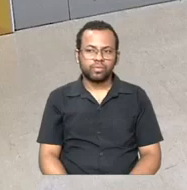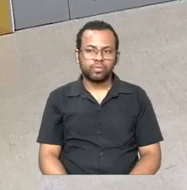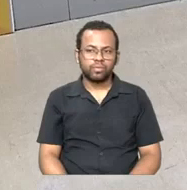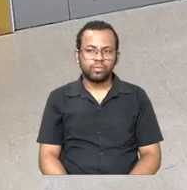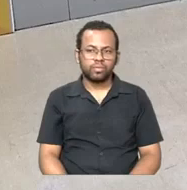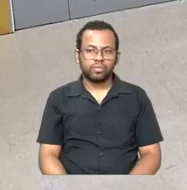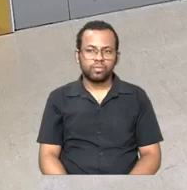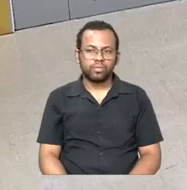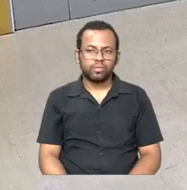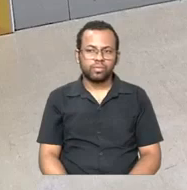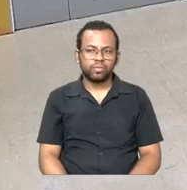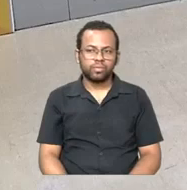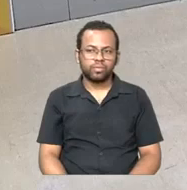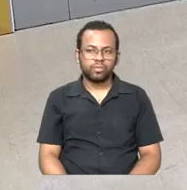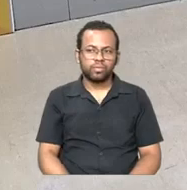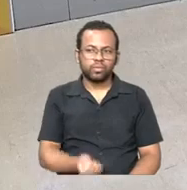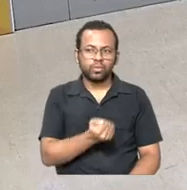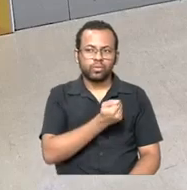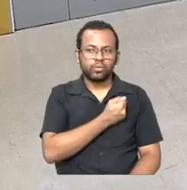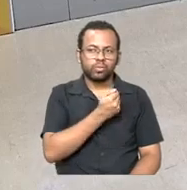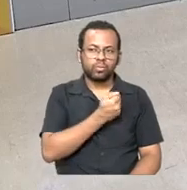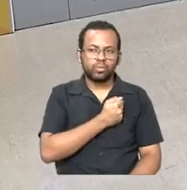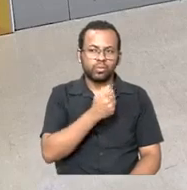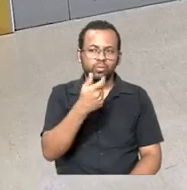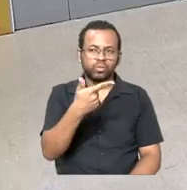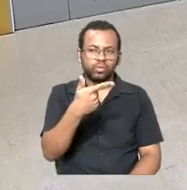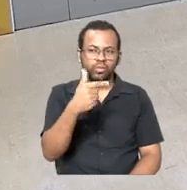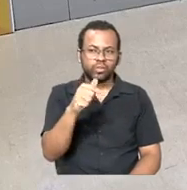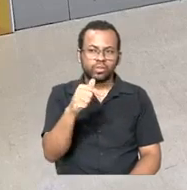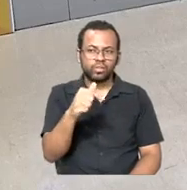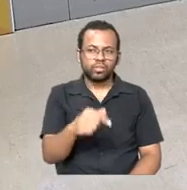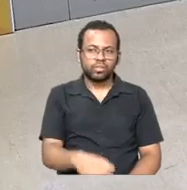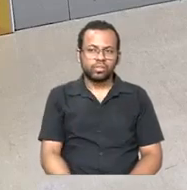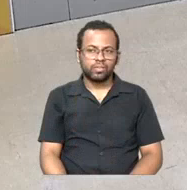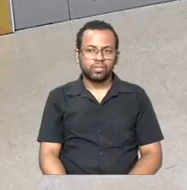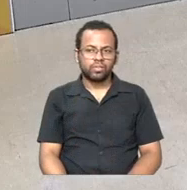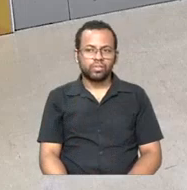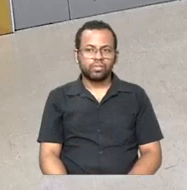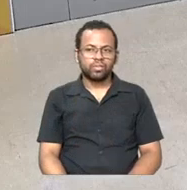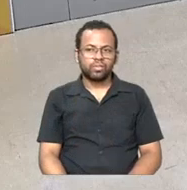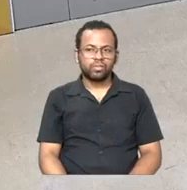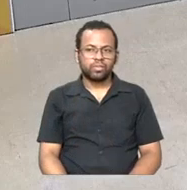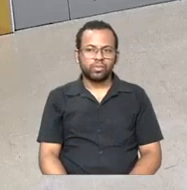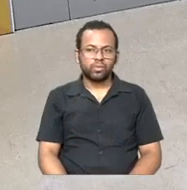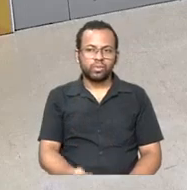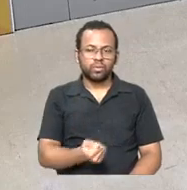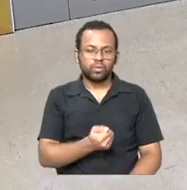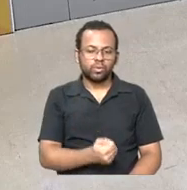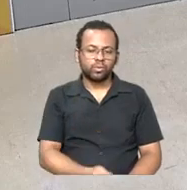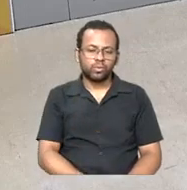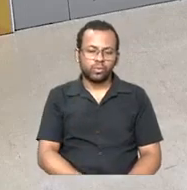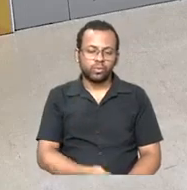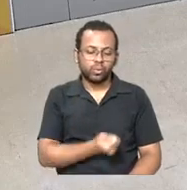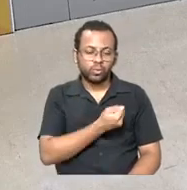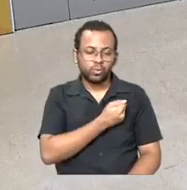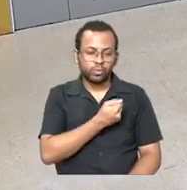vamos com 27 minha gente 27 27